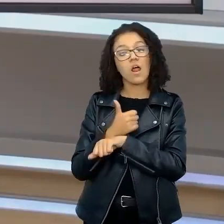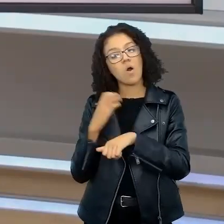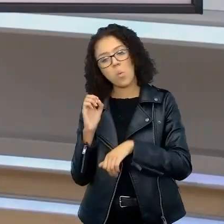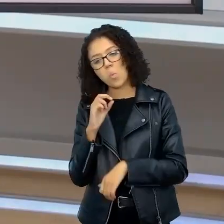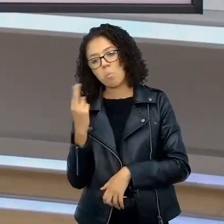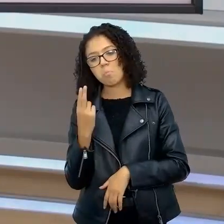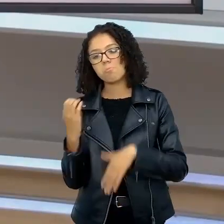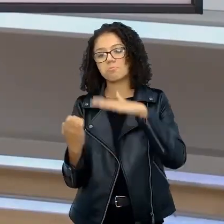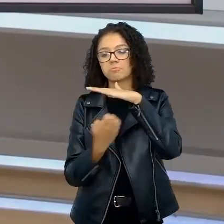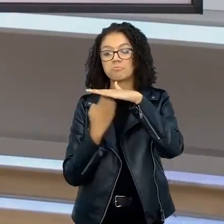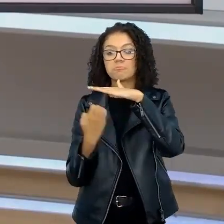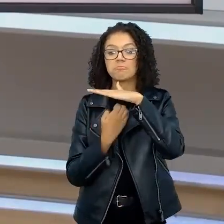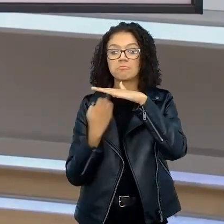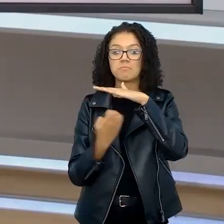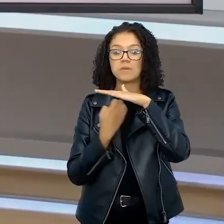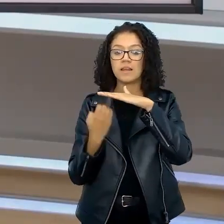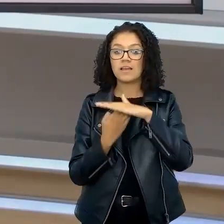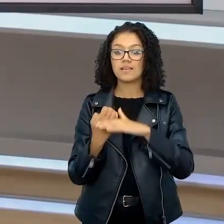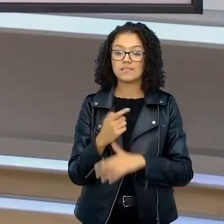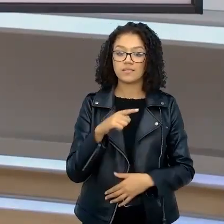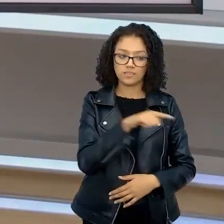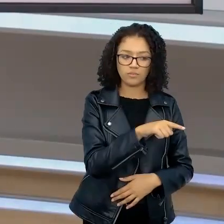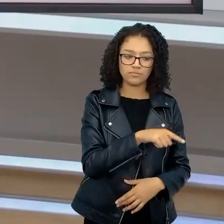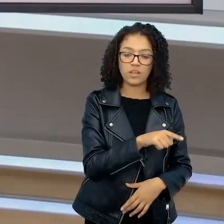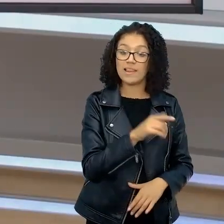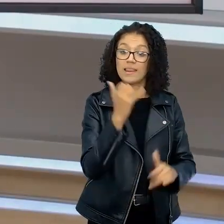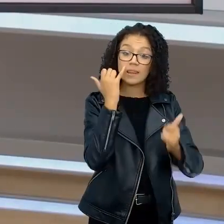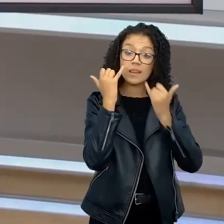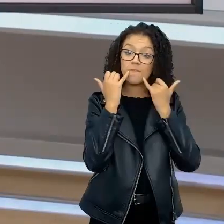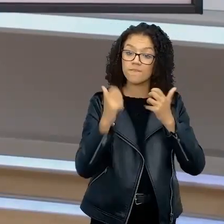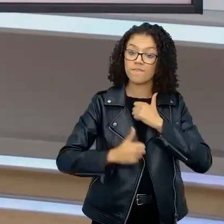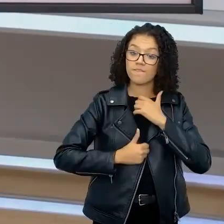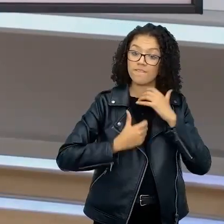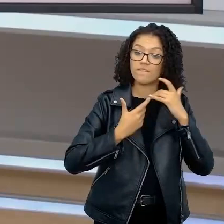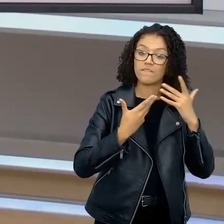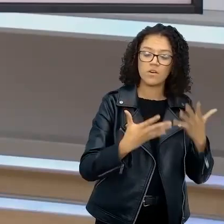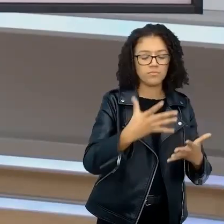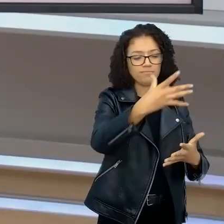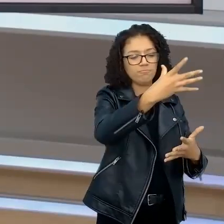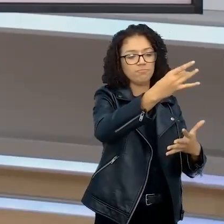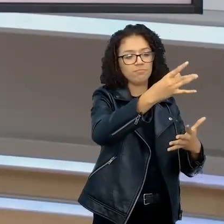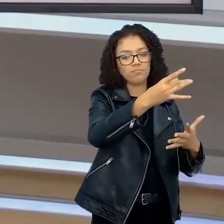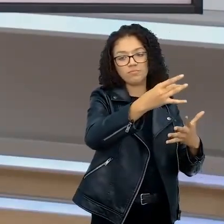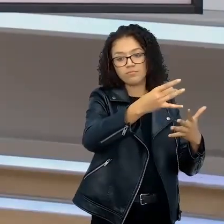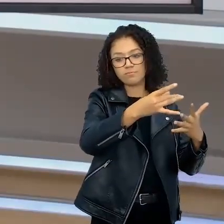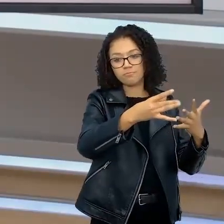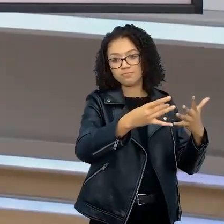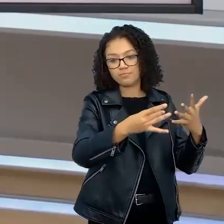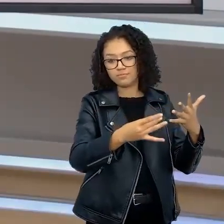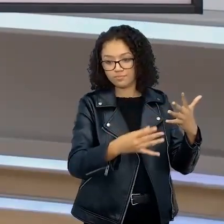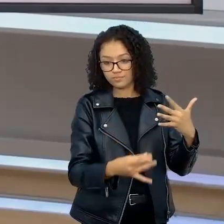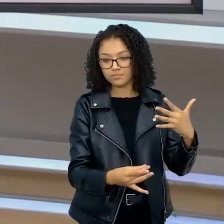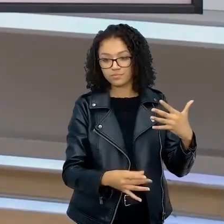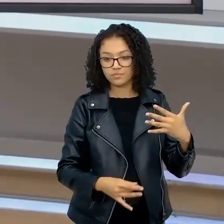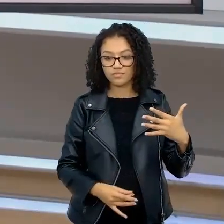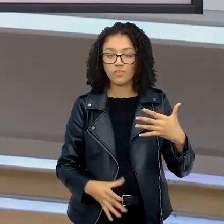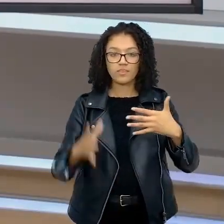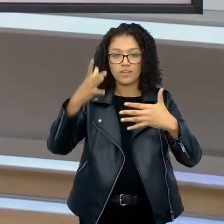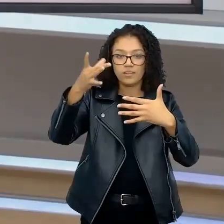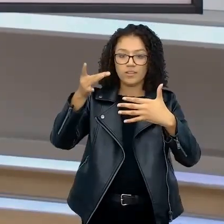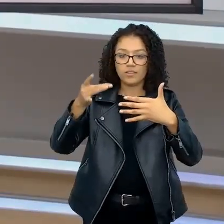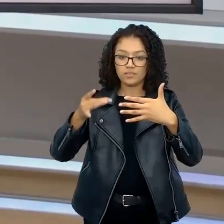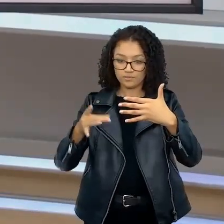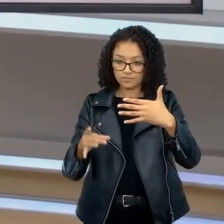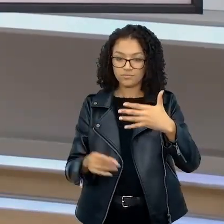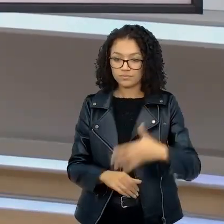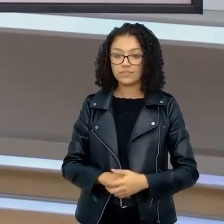ele vai pegar as informações desse relato inicial dessa criança, que vai ser registrado